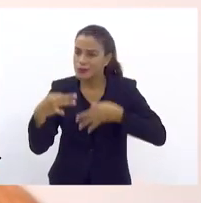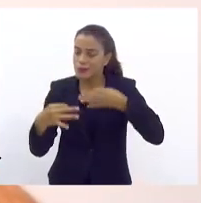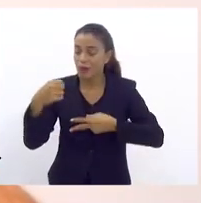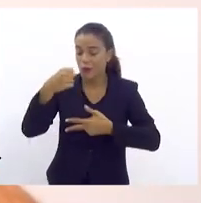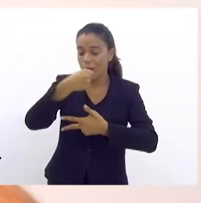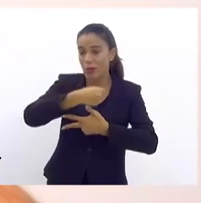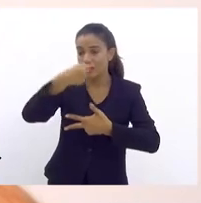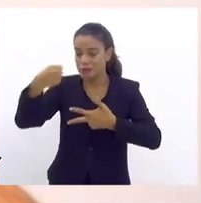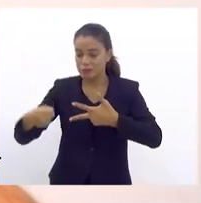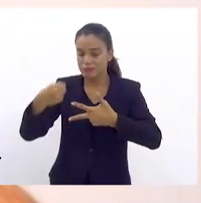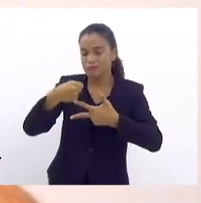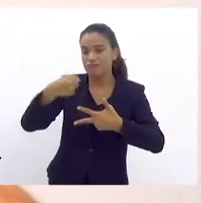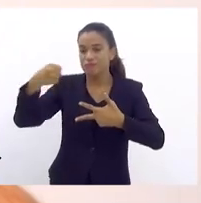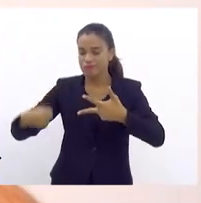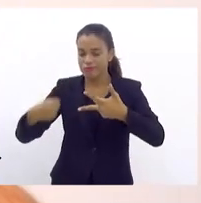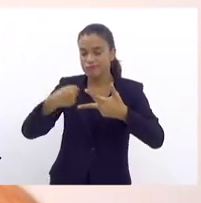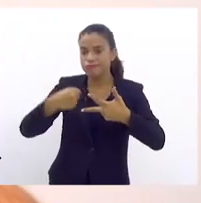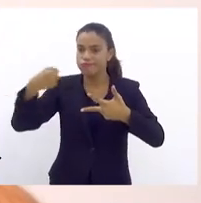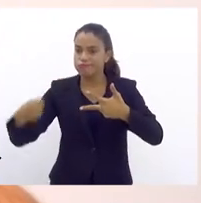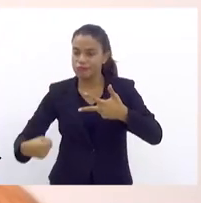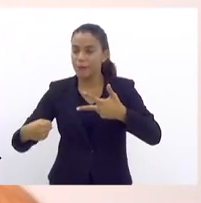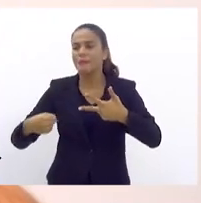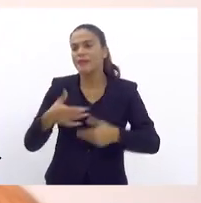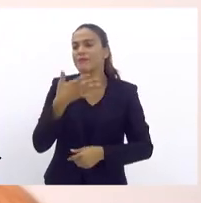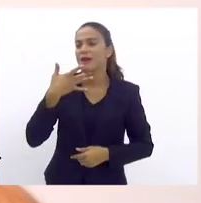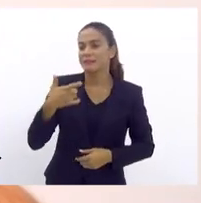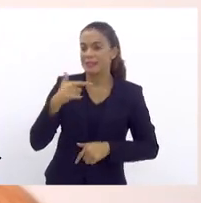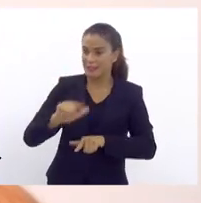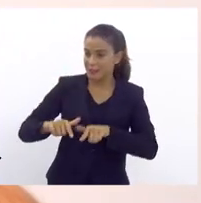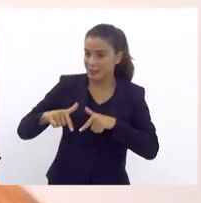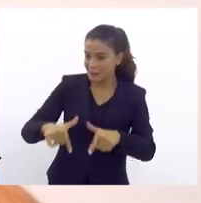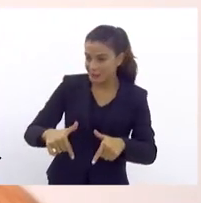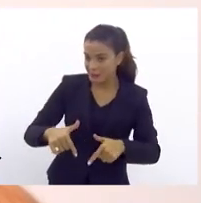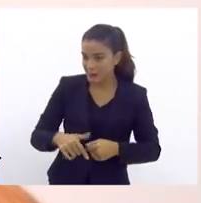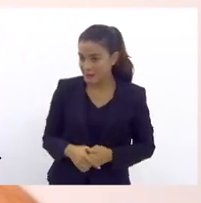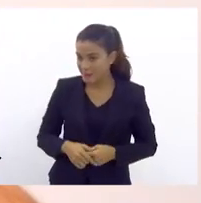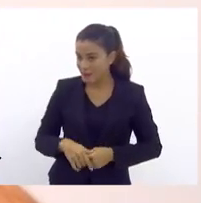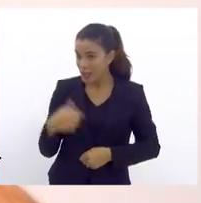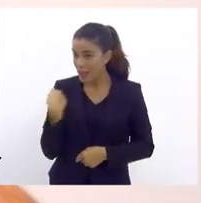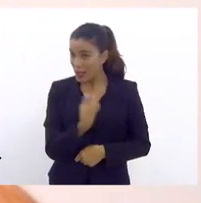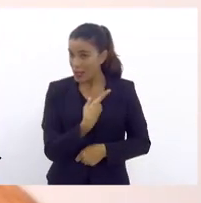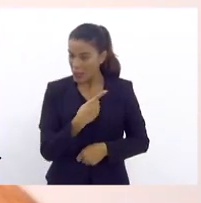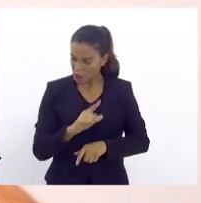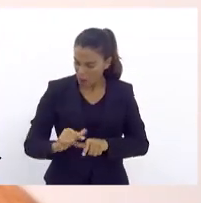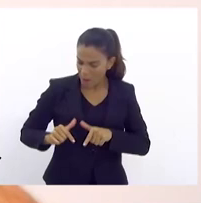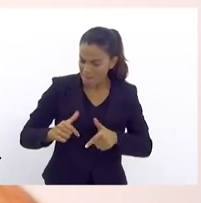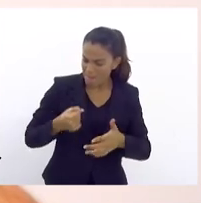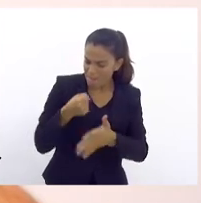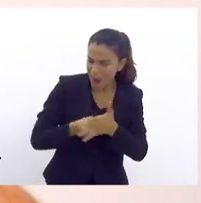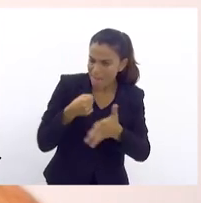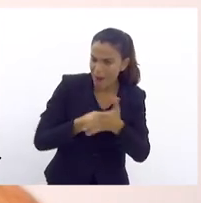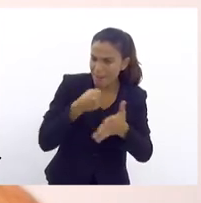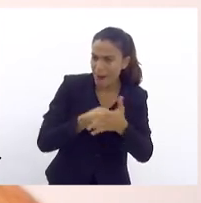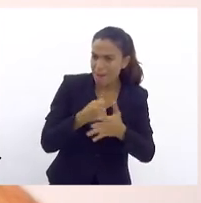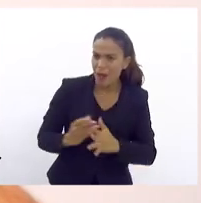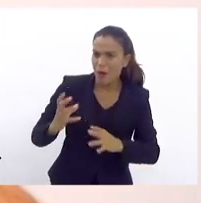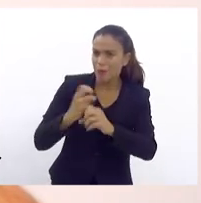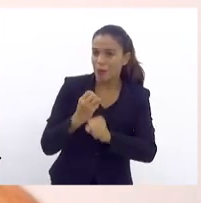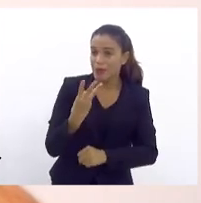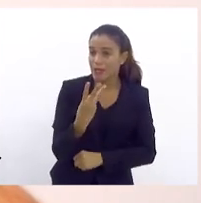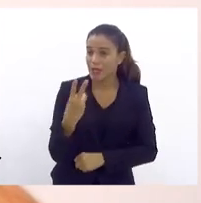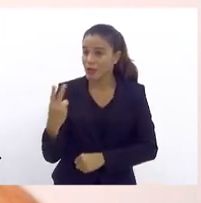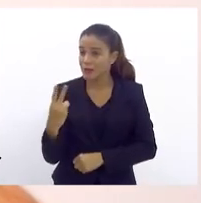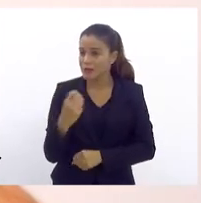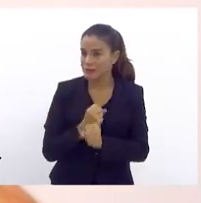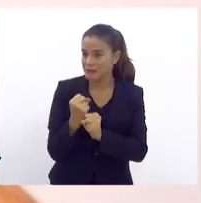Executivo juntos e Isso facilita As Nossas ações né Eu tô nesse ativismo há 32 anos é